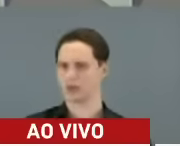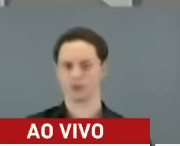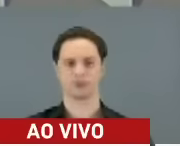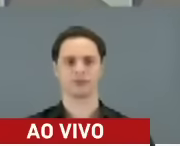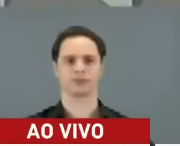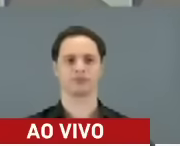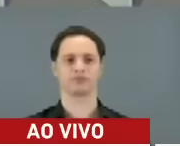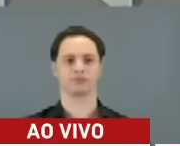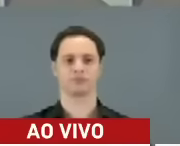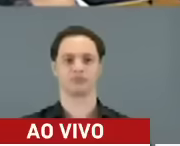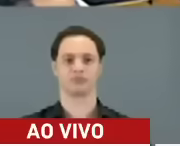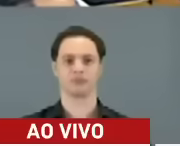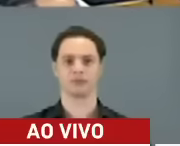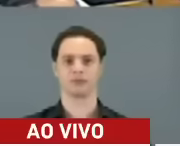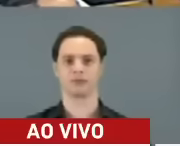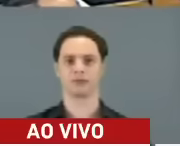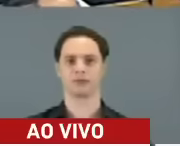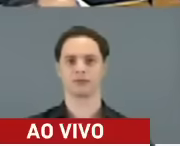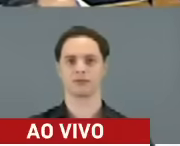Senador Isalci.